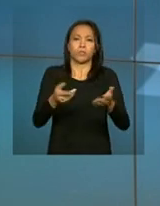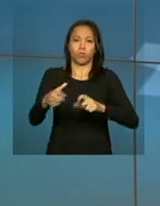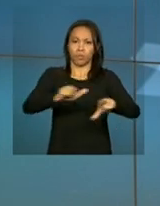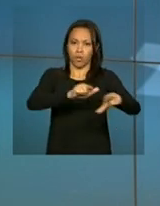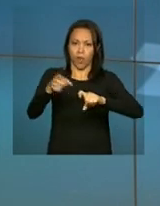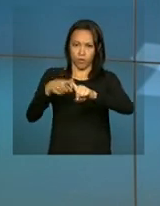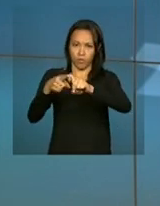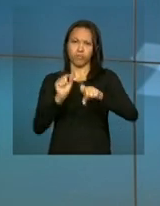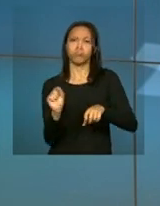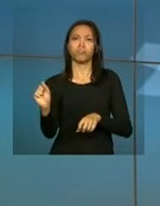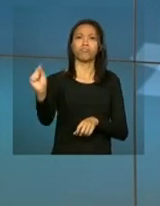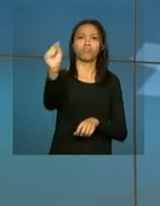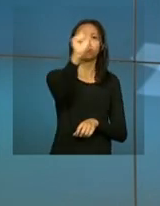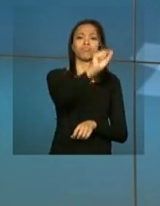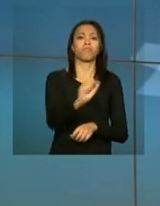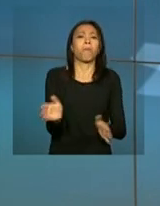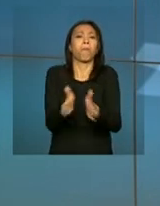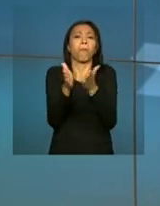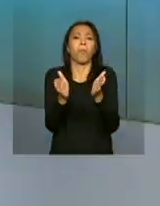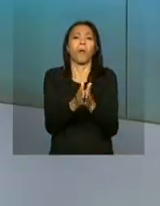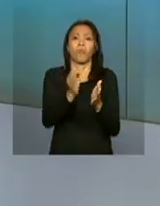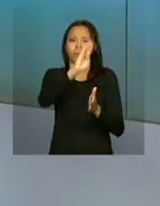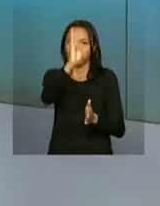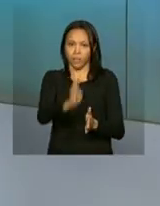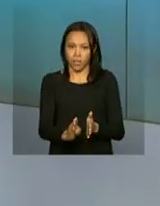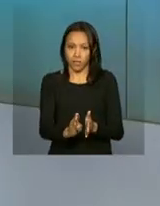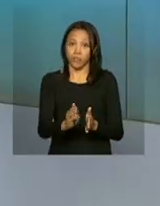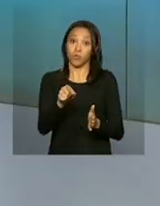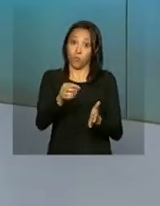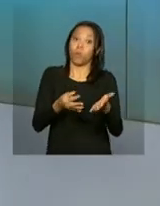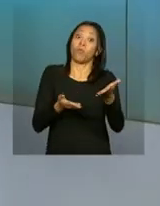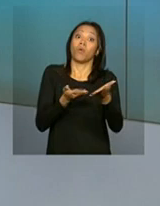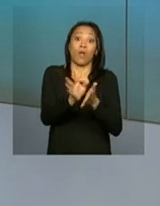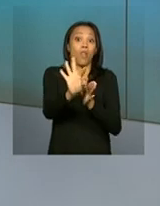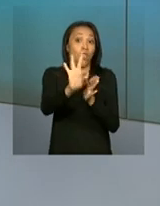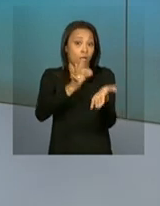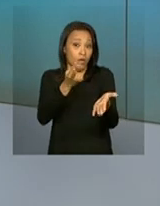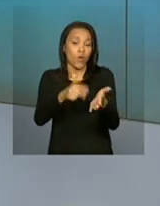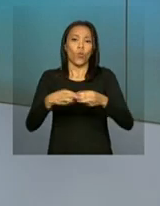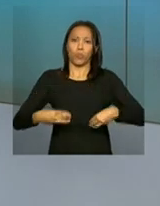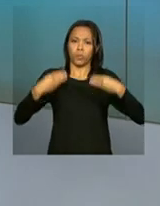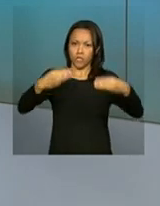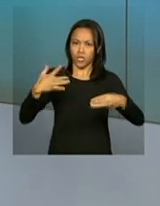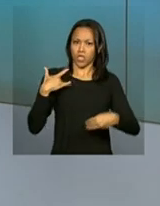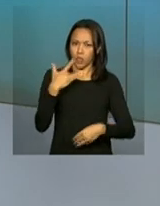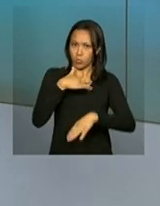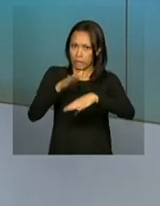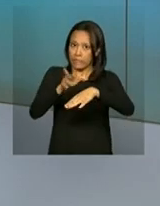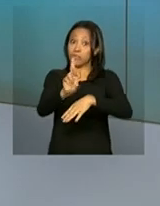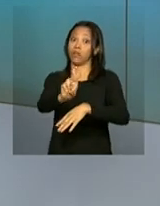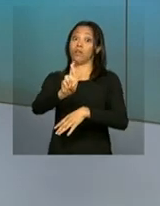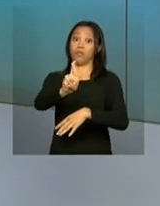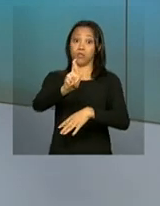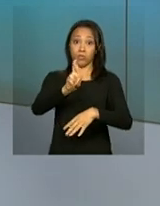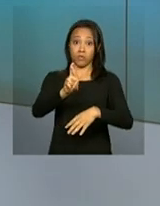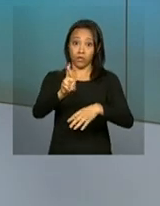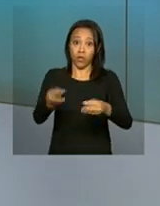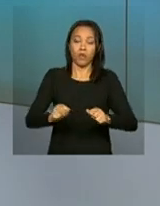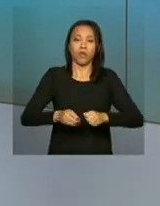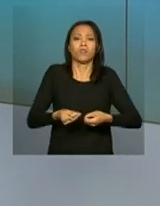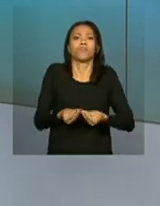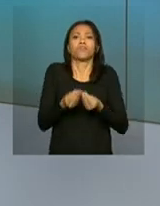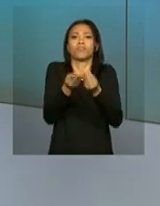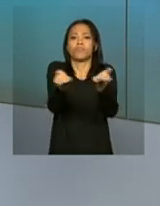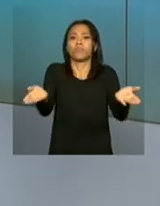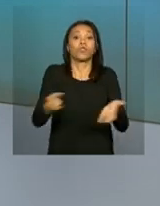de médicos nas regiões carentes do país. Com a sanção, o Ministério da Saúde agora é o responsável pela emissão do